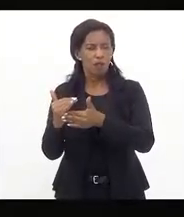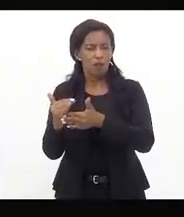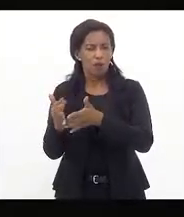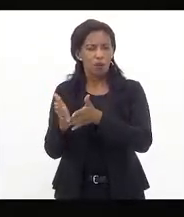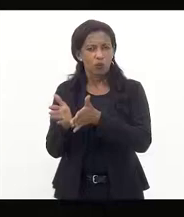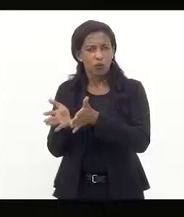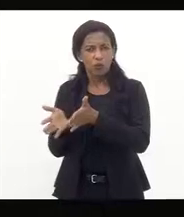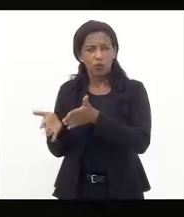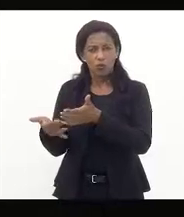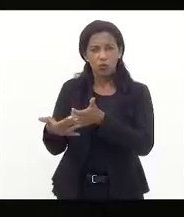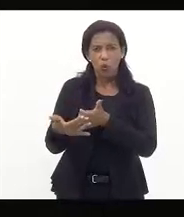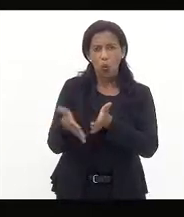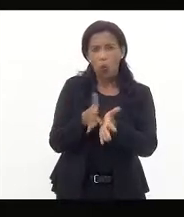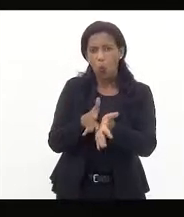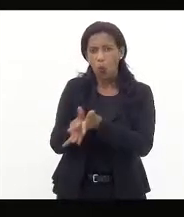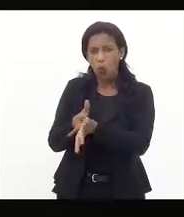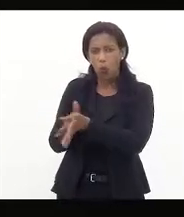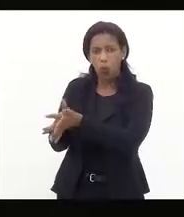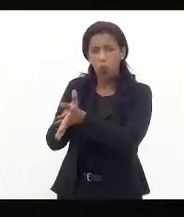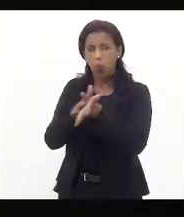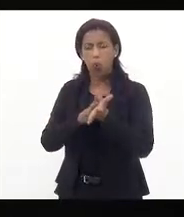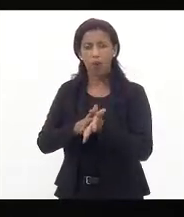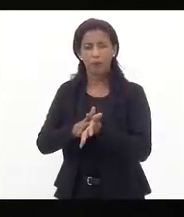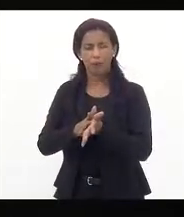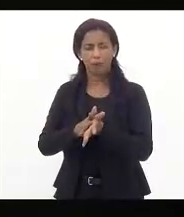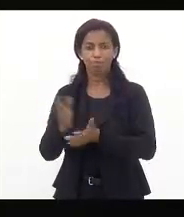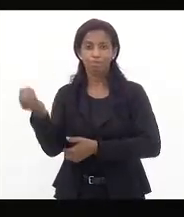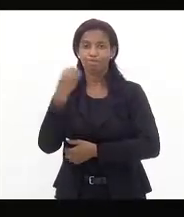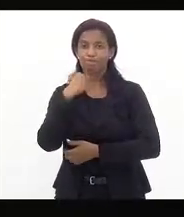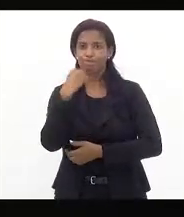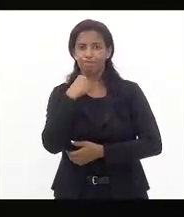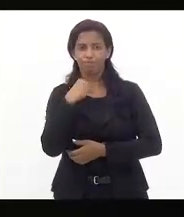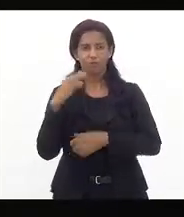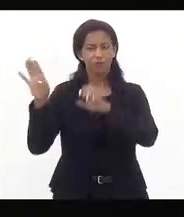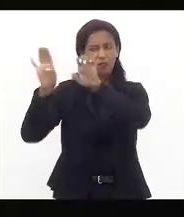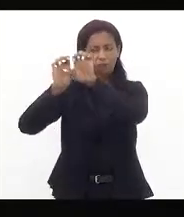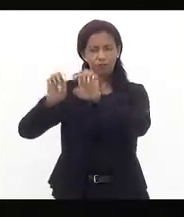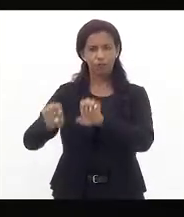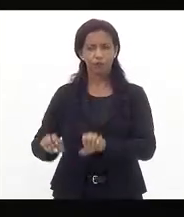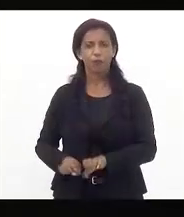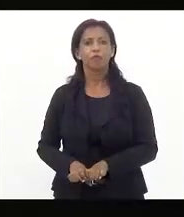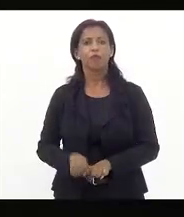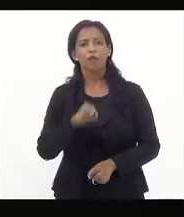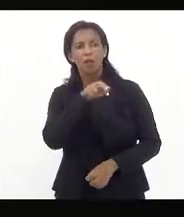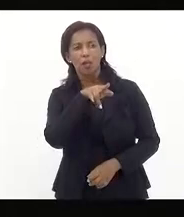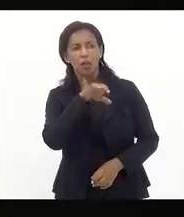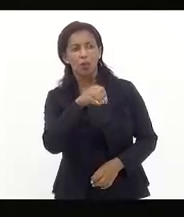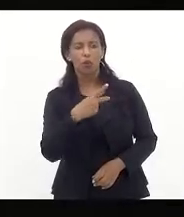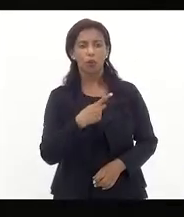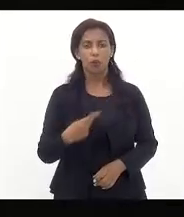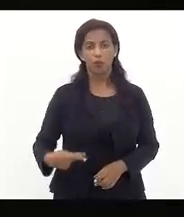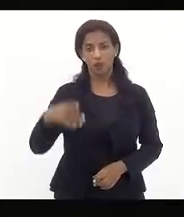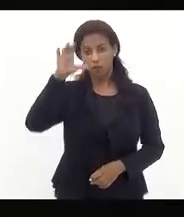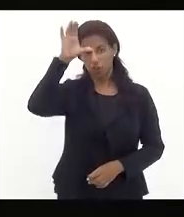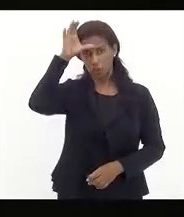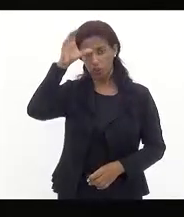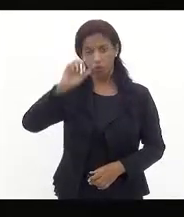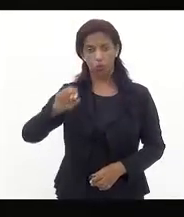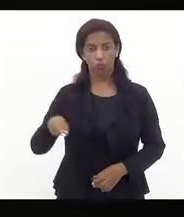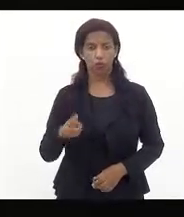governo federal. É o enfraquecimento estrutural, deputado Eurico, presidenta Tia Ju,